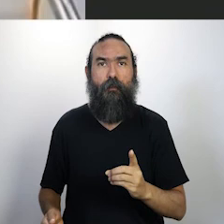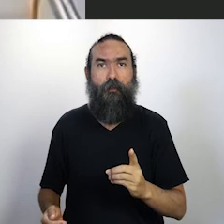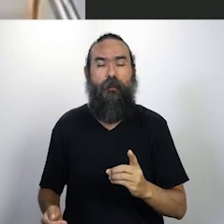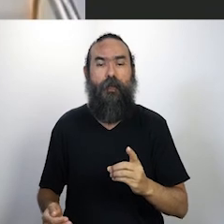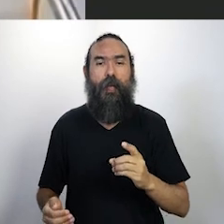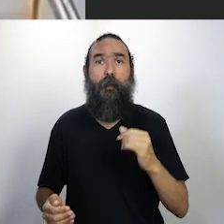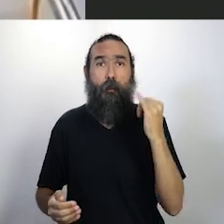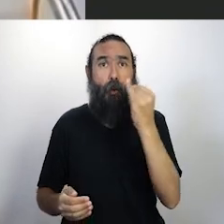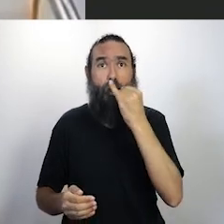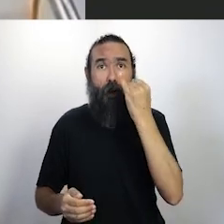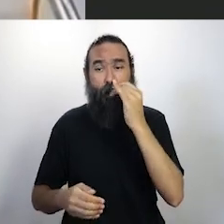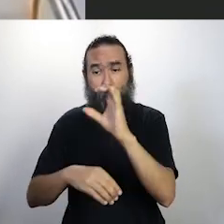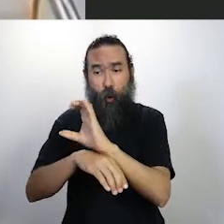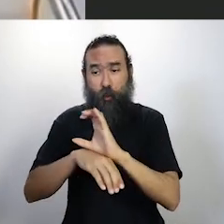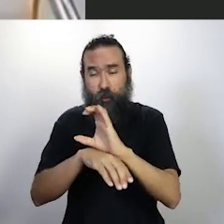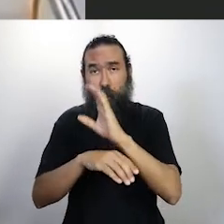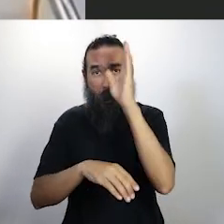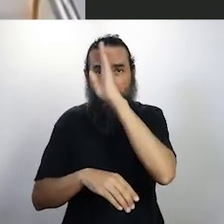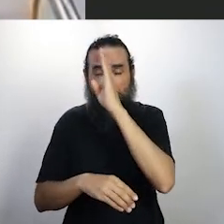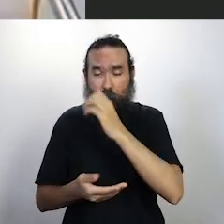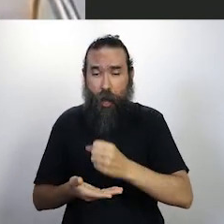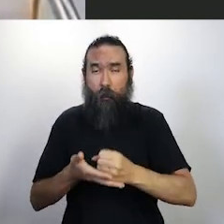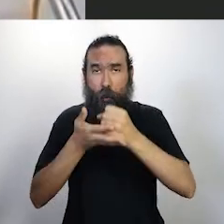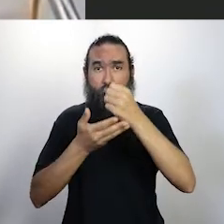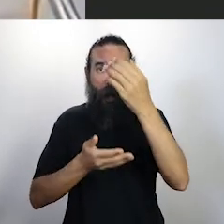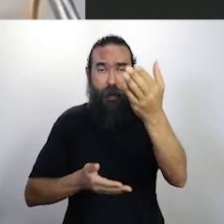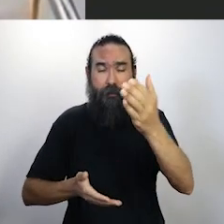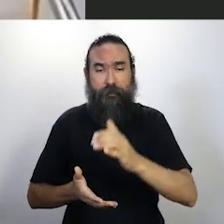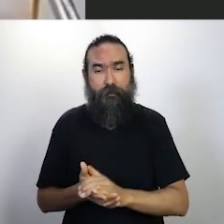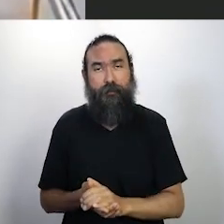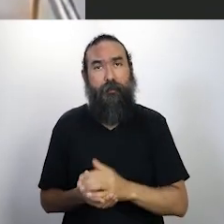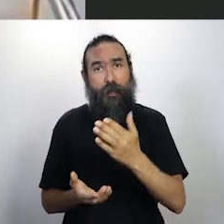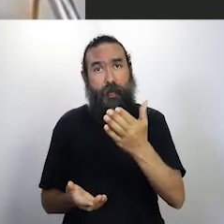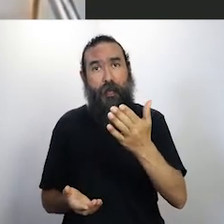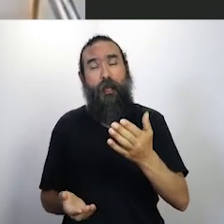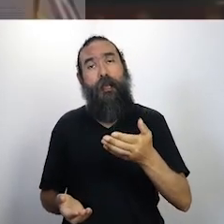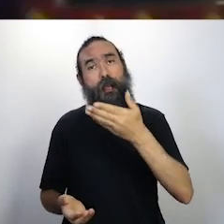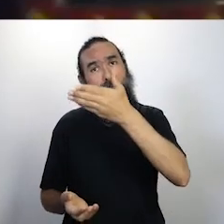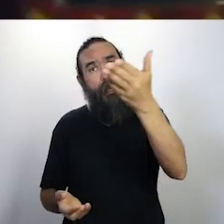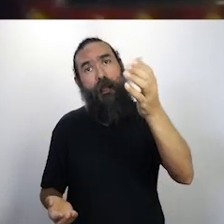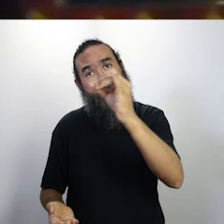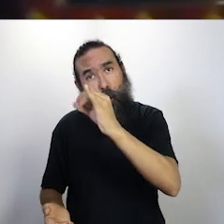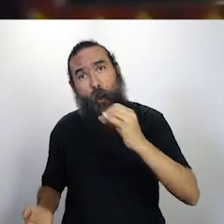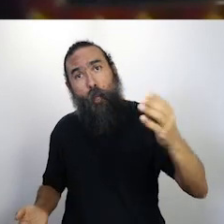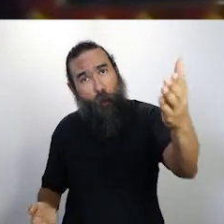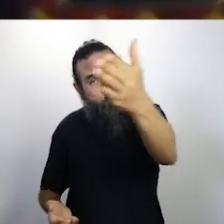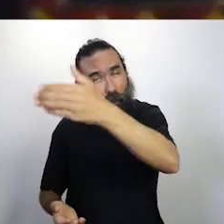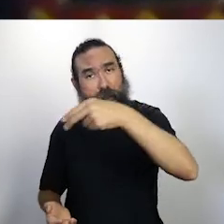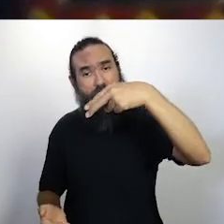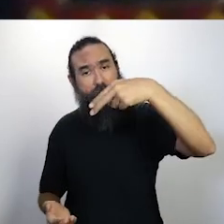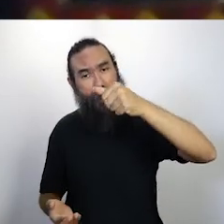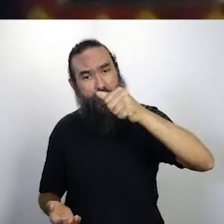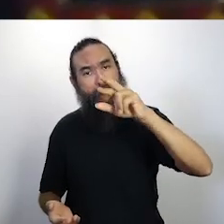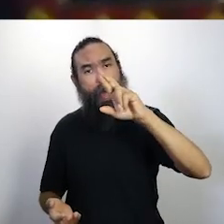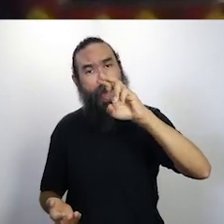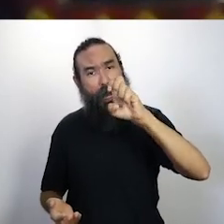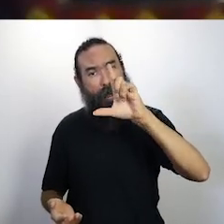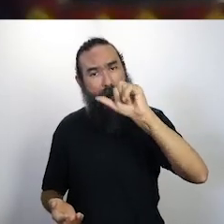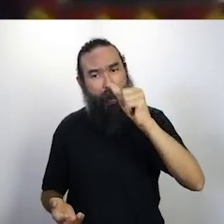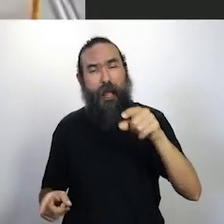Juliano um grande salve para você Panarelli para todos os colegas a todos que participaram conosco aí na mesa